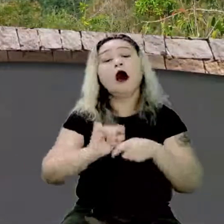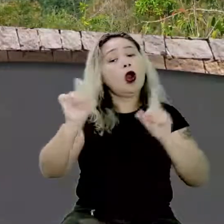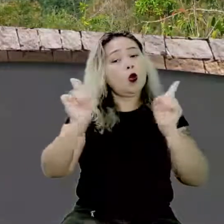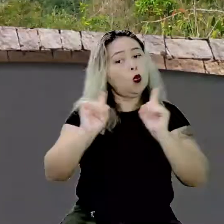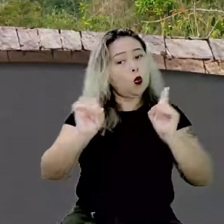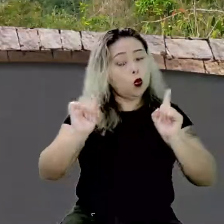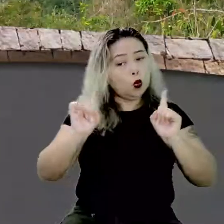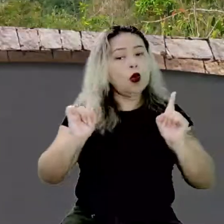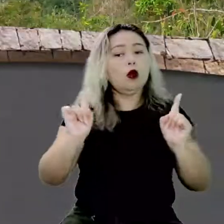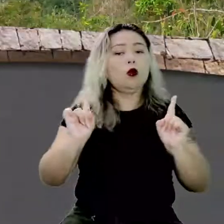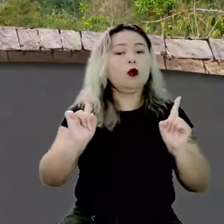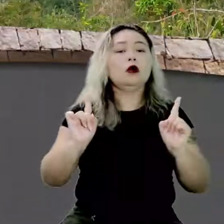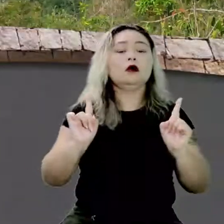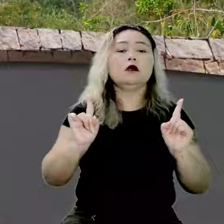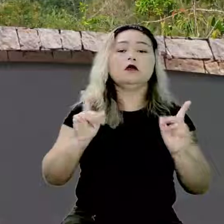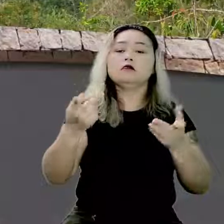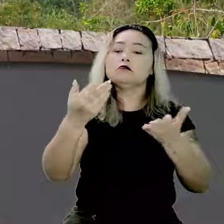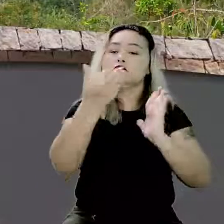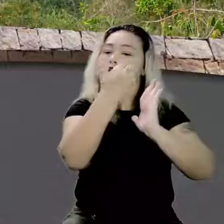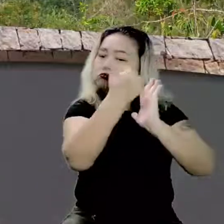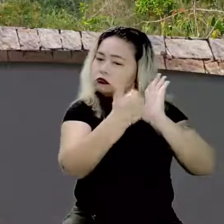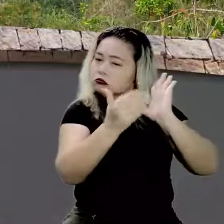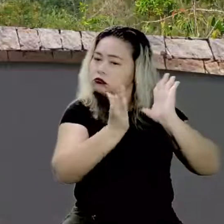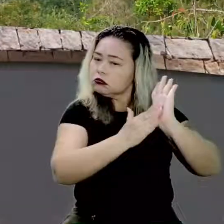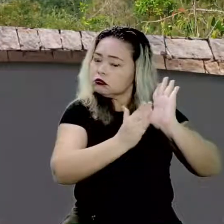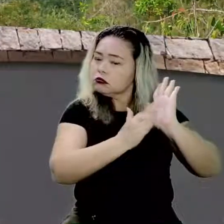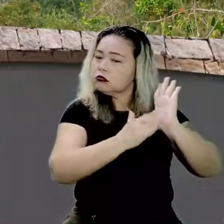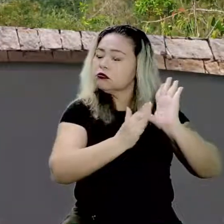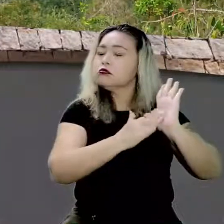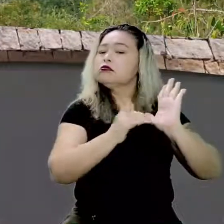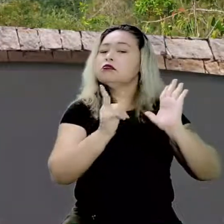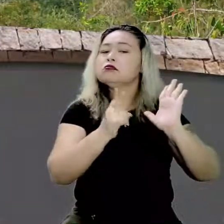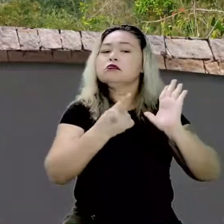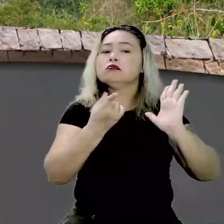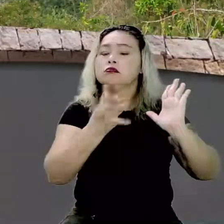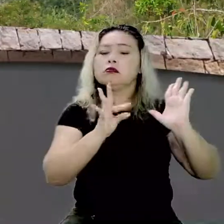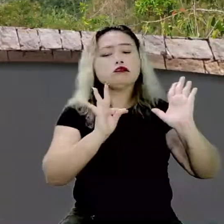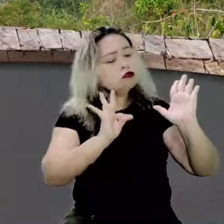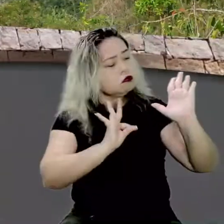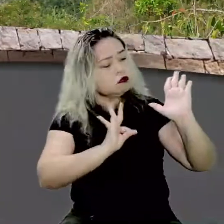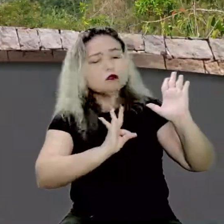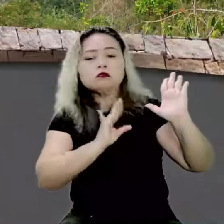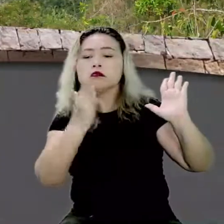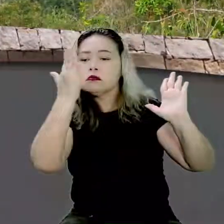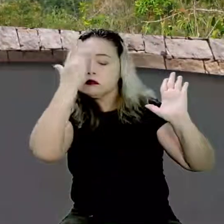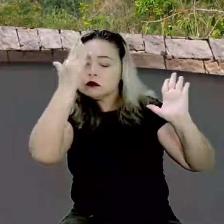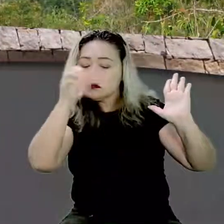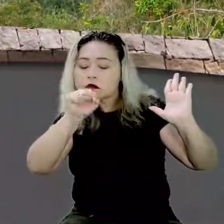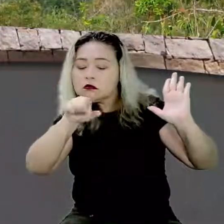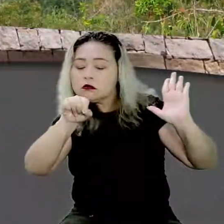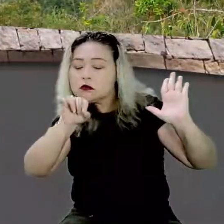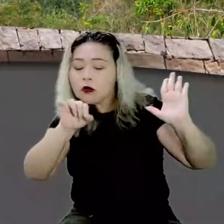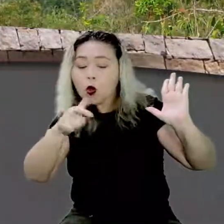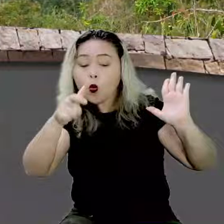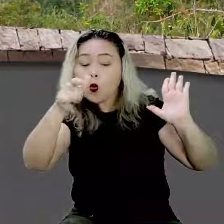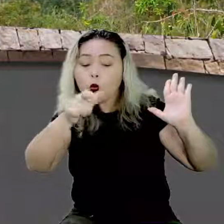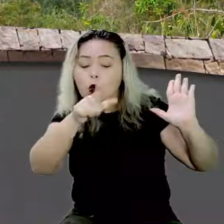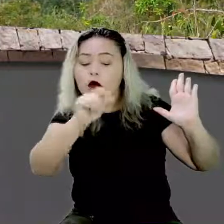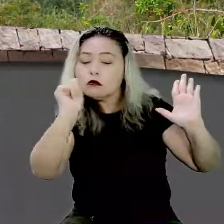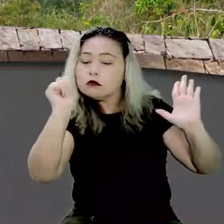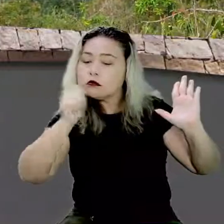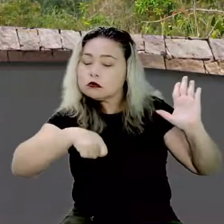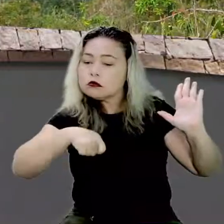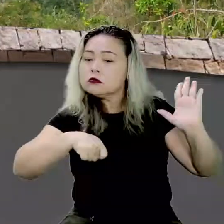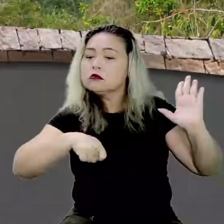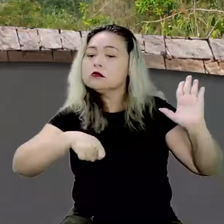fazer o Planaflora veio com essa tecnicidade para saber aonde realmente poderia